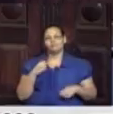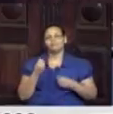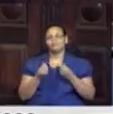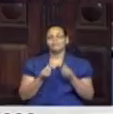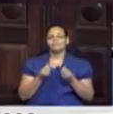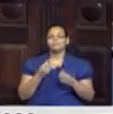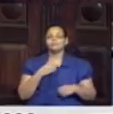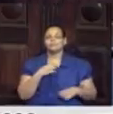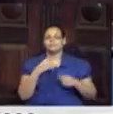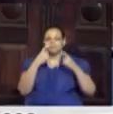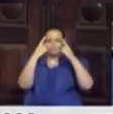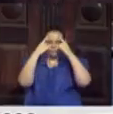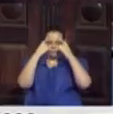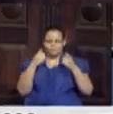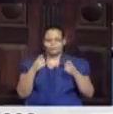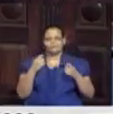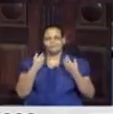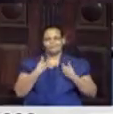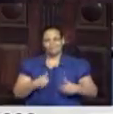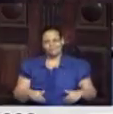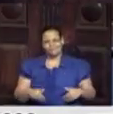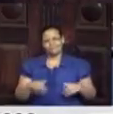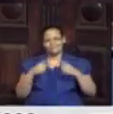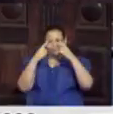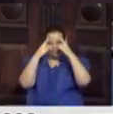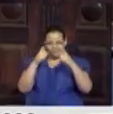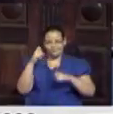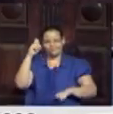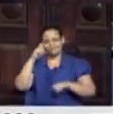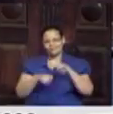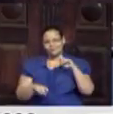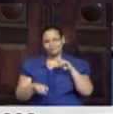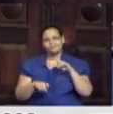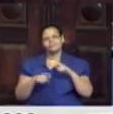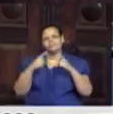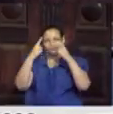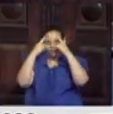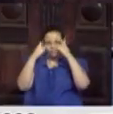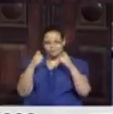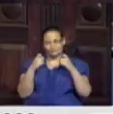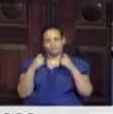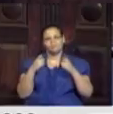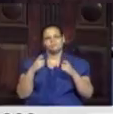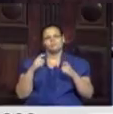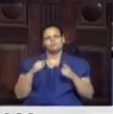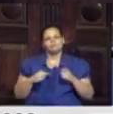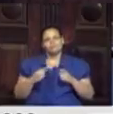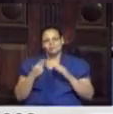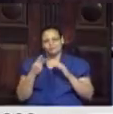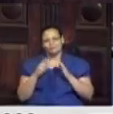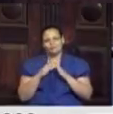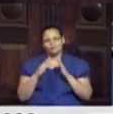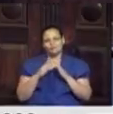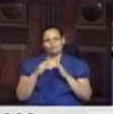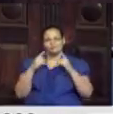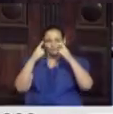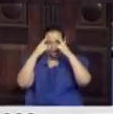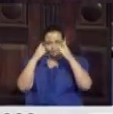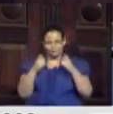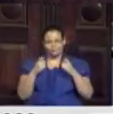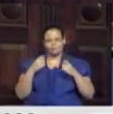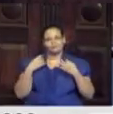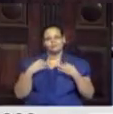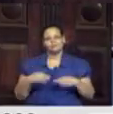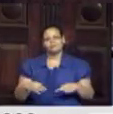violência: violência física, violência sexual, violência patrimonial, violência moral